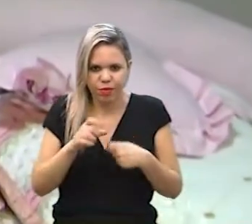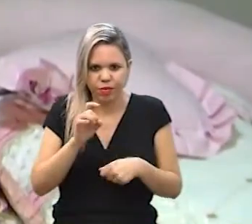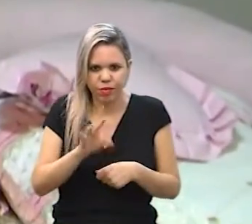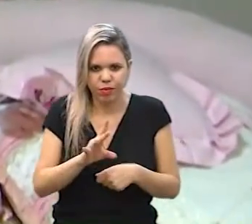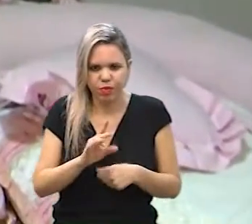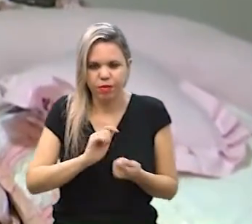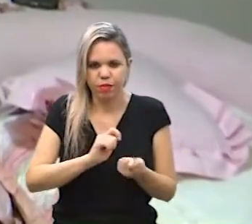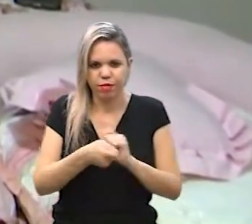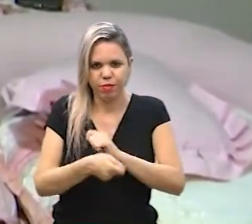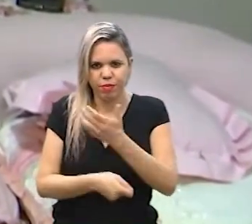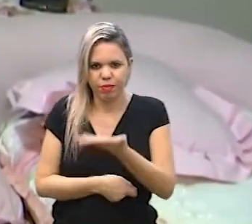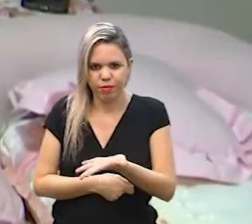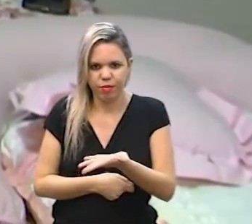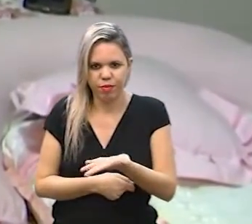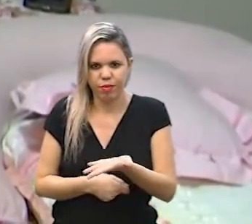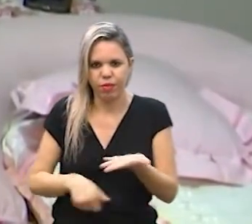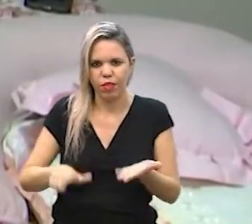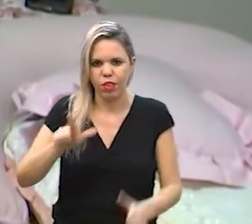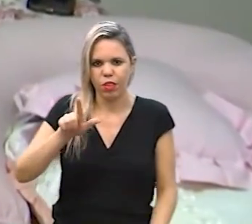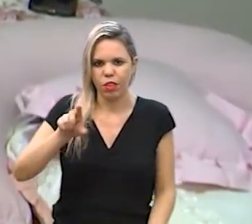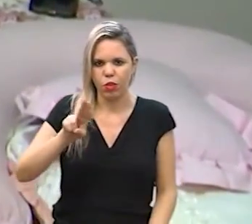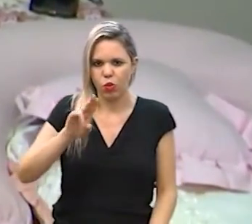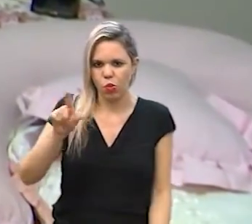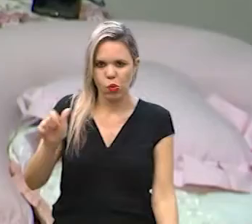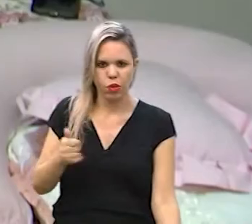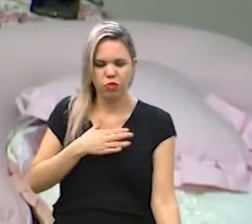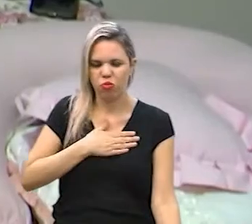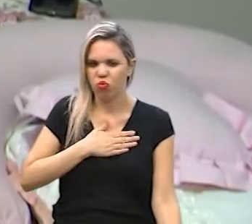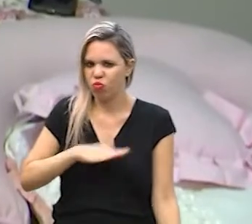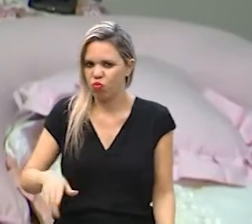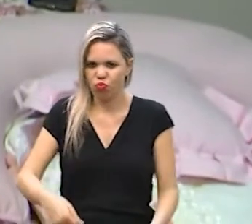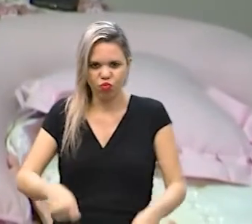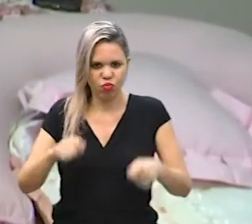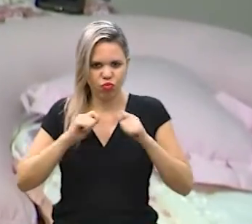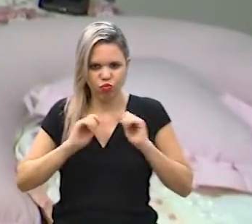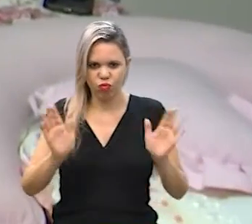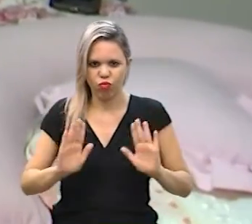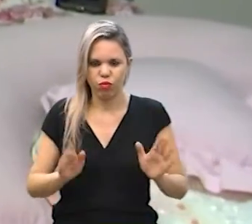uma adaptada, porque a Luísa não é muito chegada em cobertor, não.